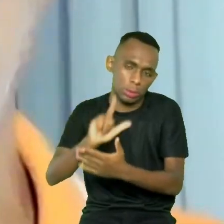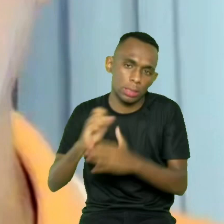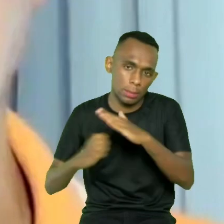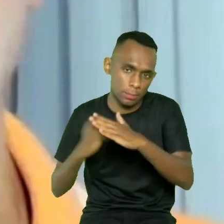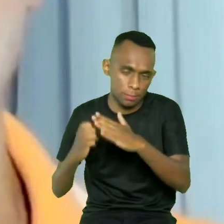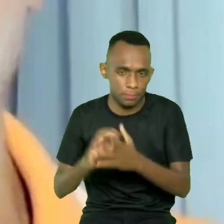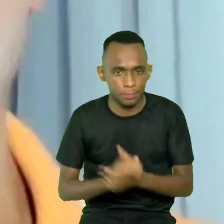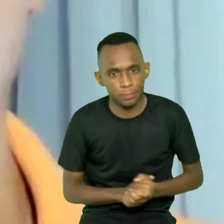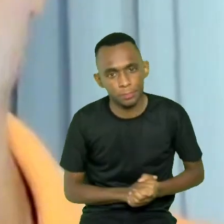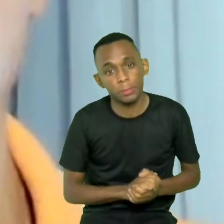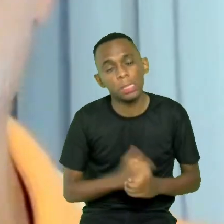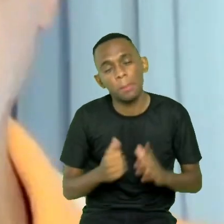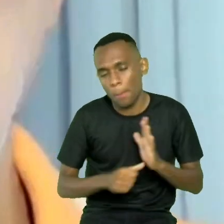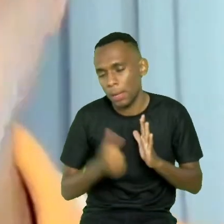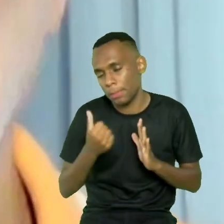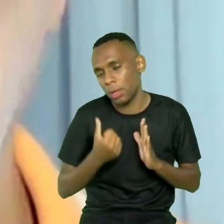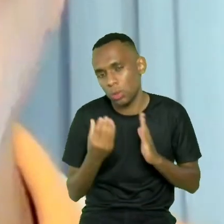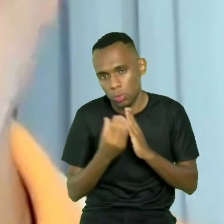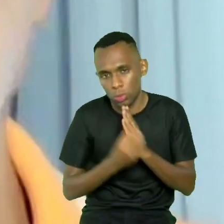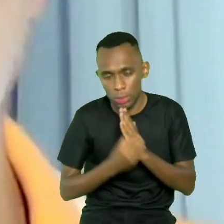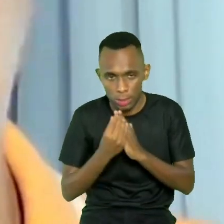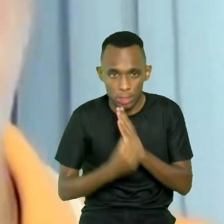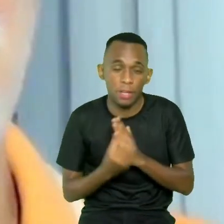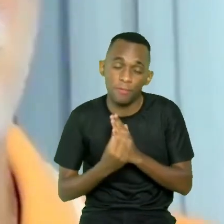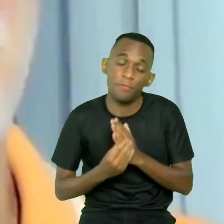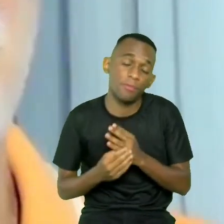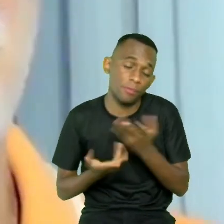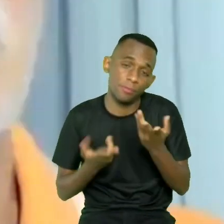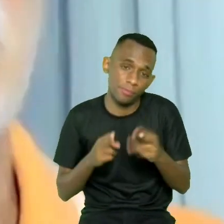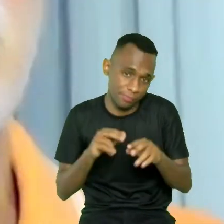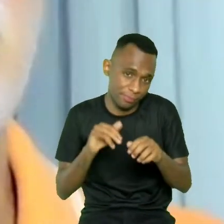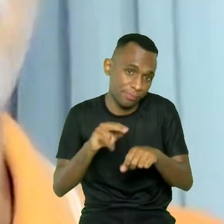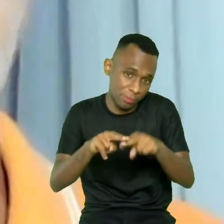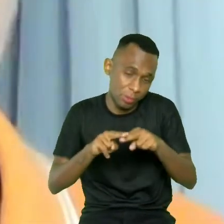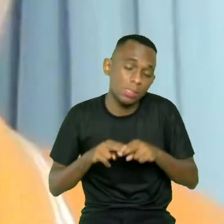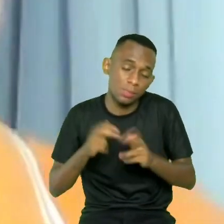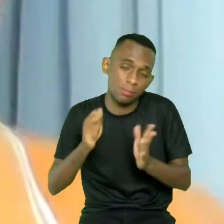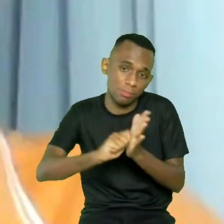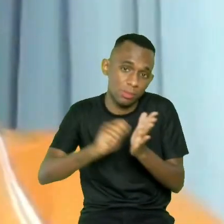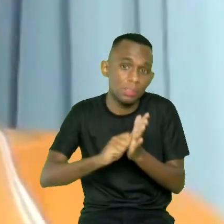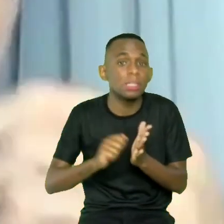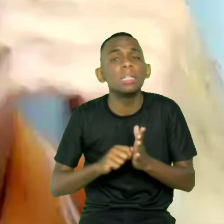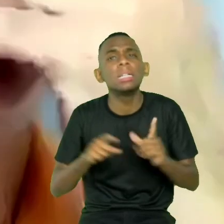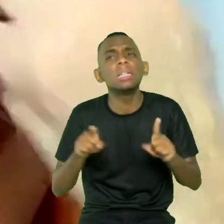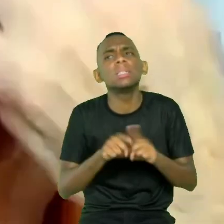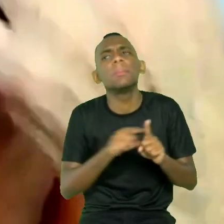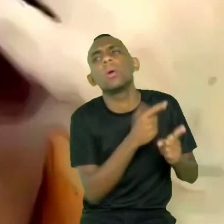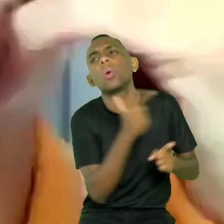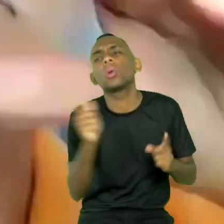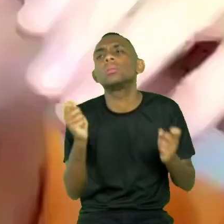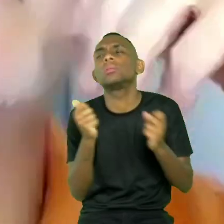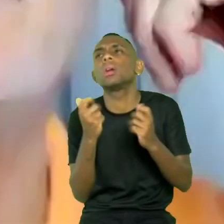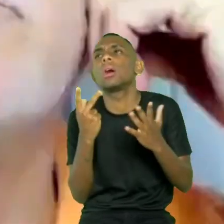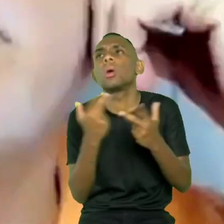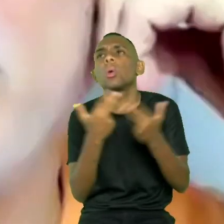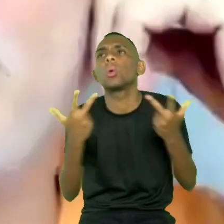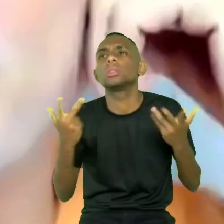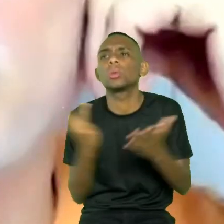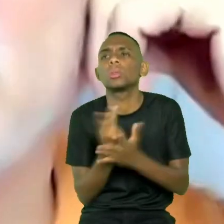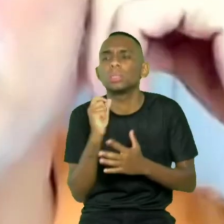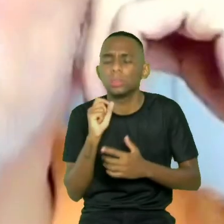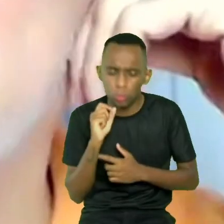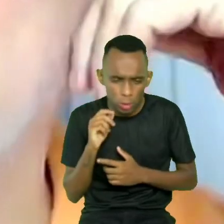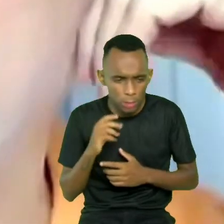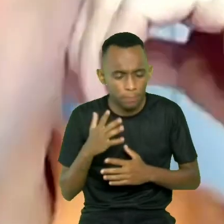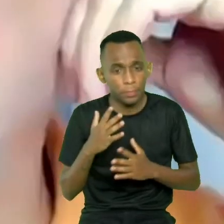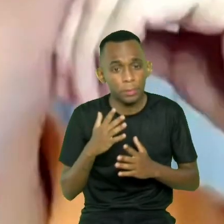Então, esse foi meu primeiro livro, foi escrito nessas circunstâncias. E teve um outro episódio também, que mais ou menos na mesma época,